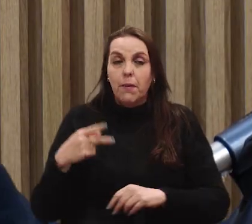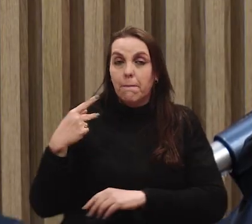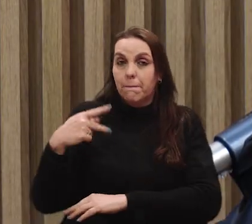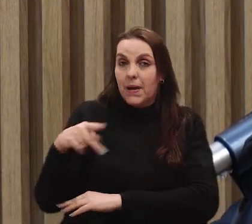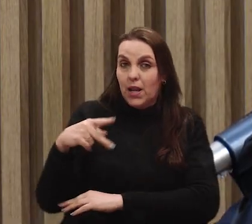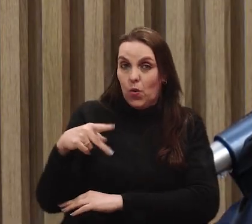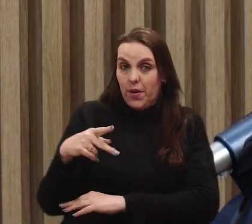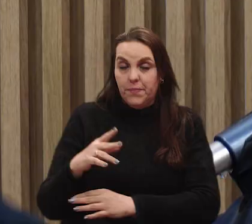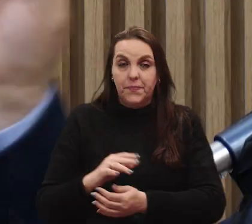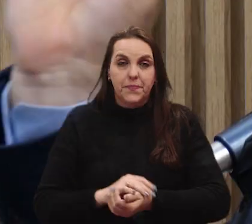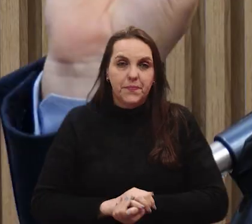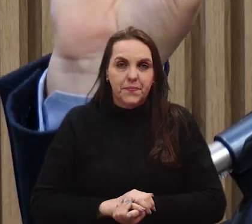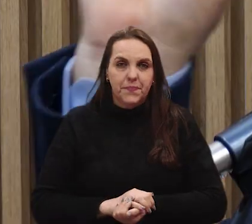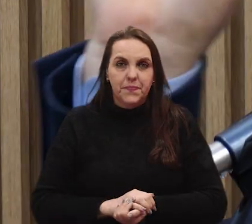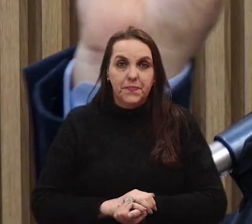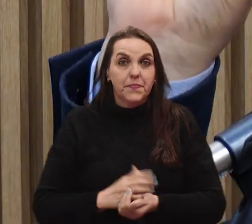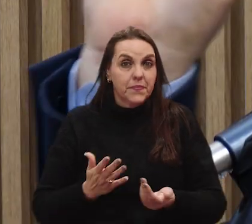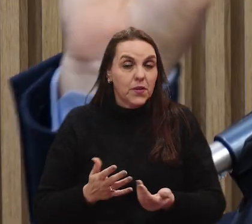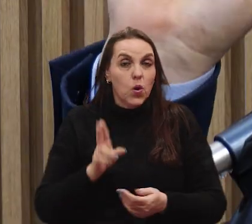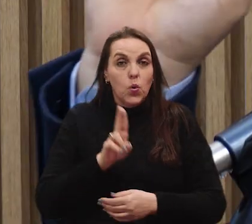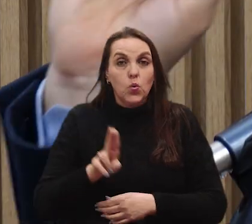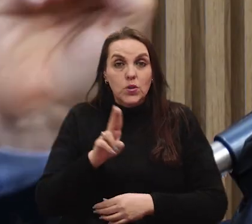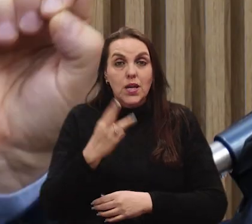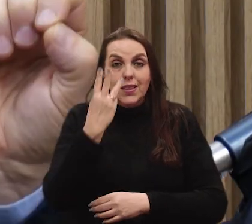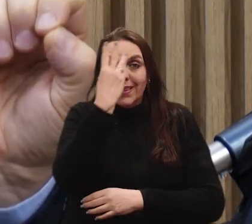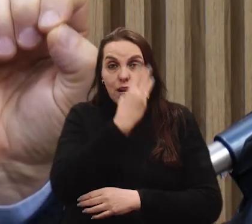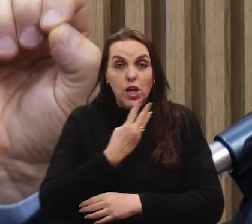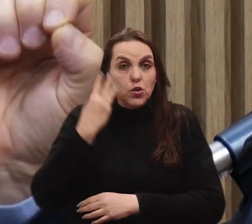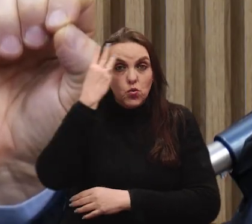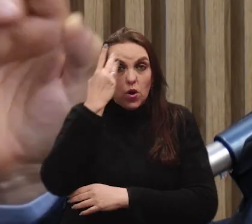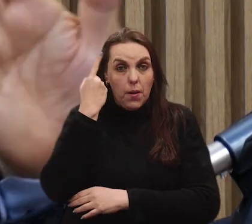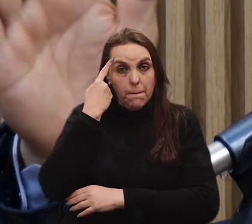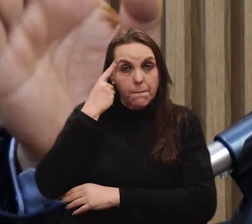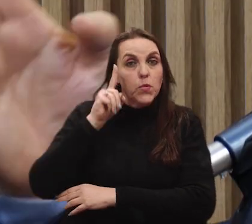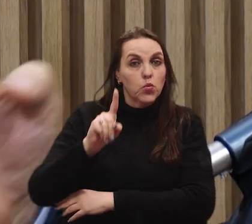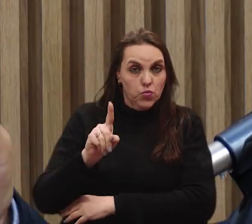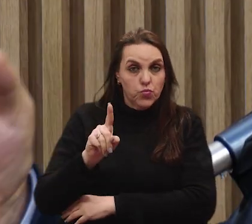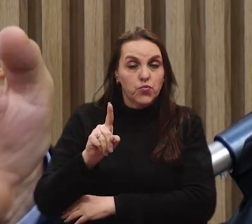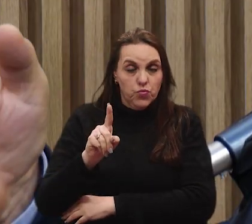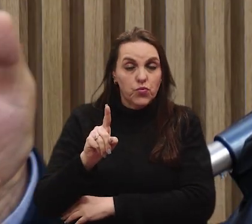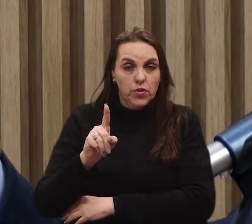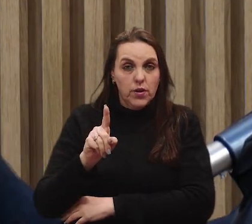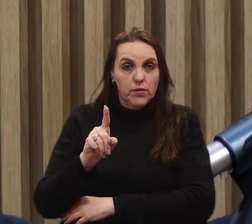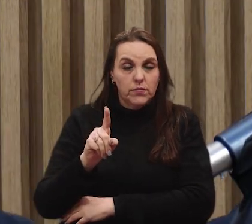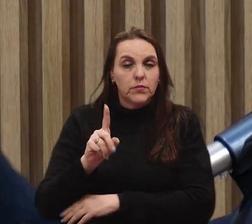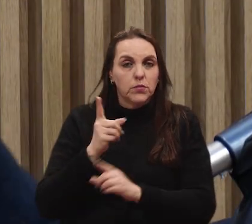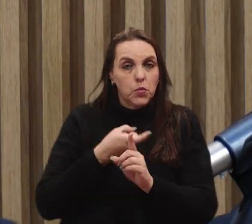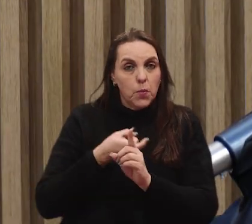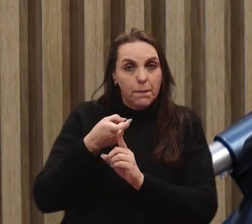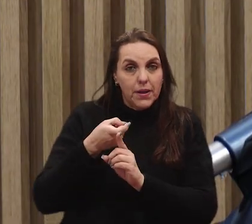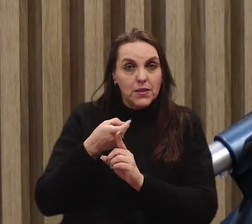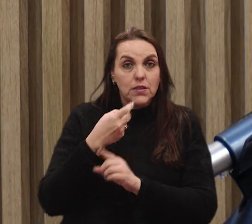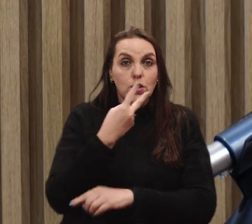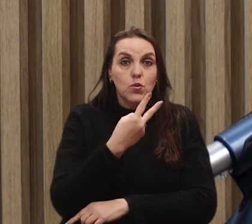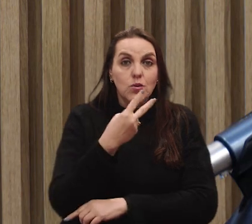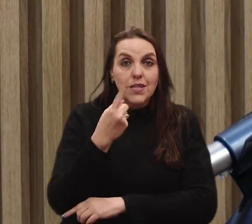Paraguai. Isso aí, usando 3 horas por dia... num mês,